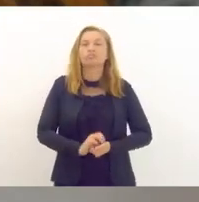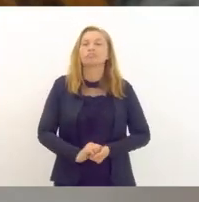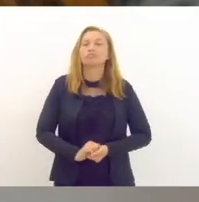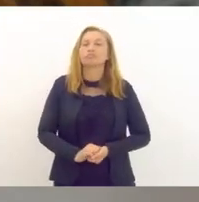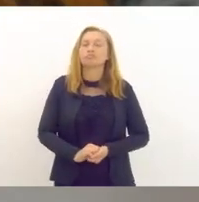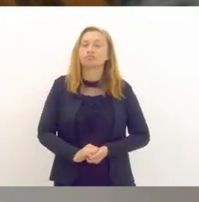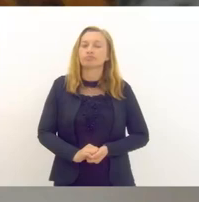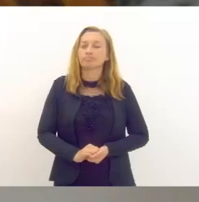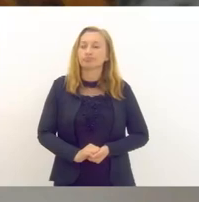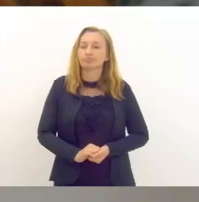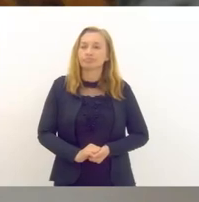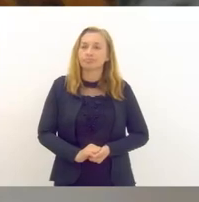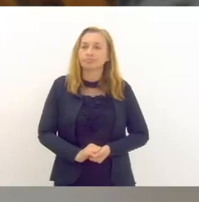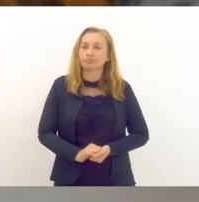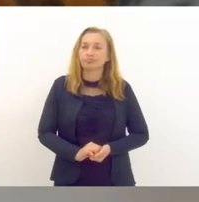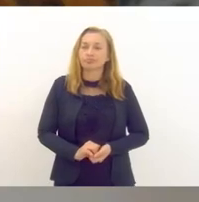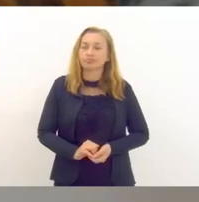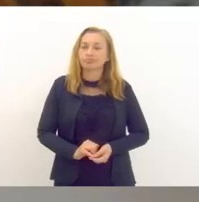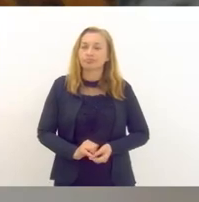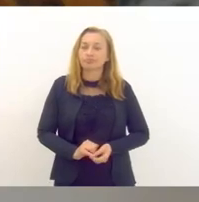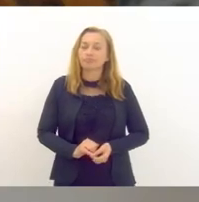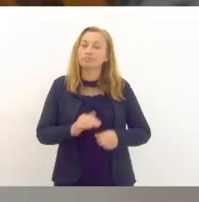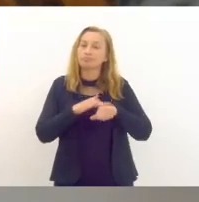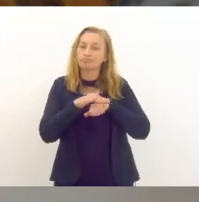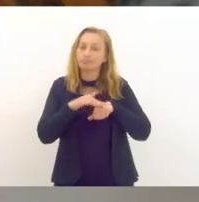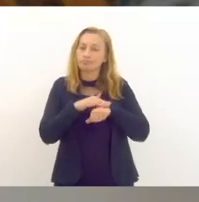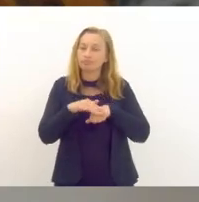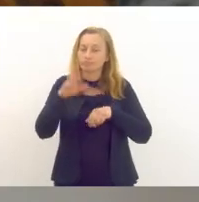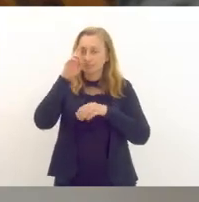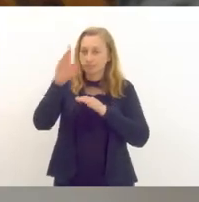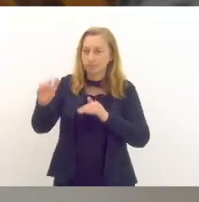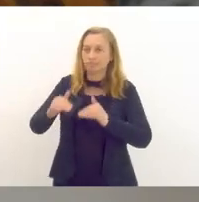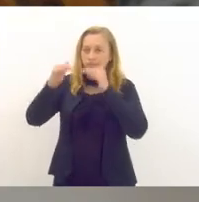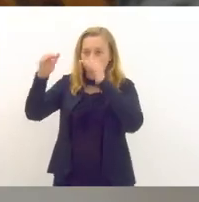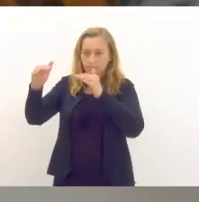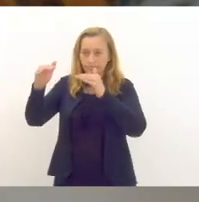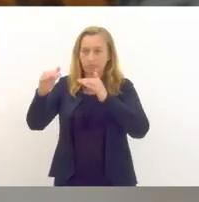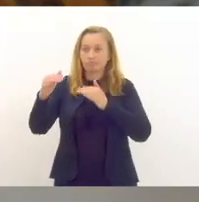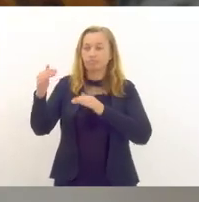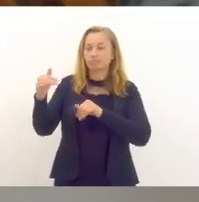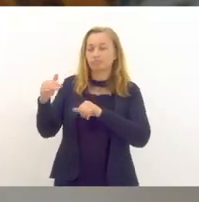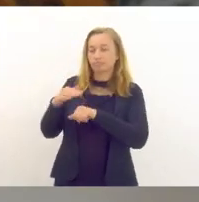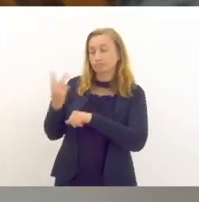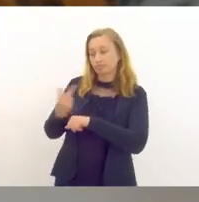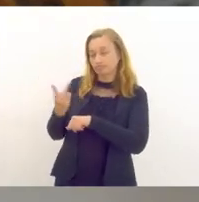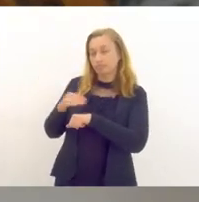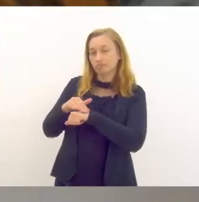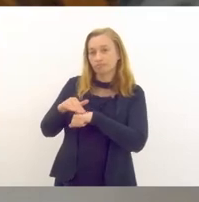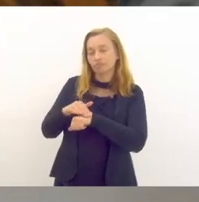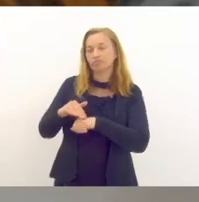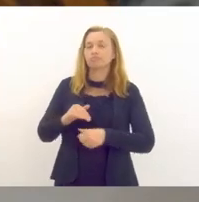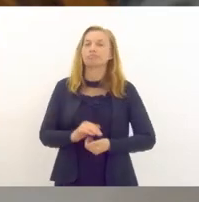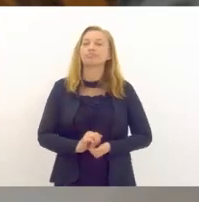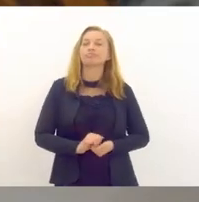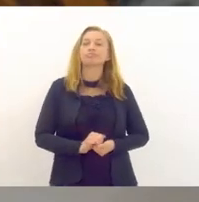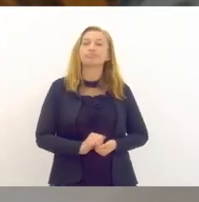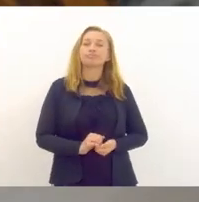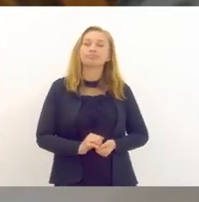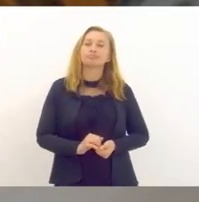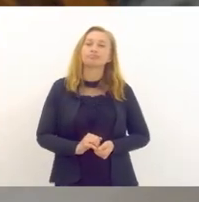isso conversei com vossa excelência conversou comigo tínhamos que